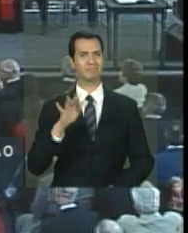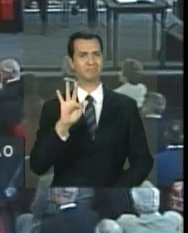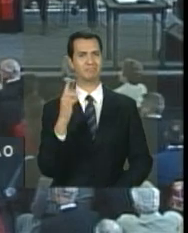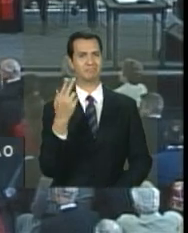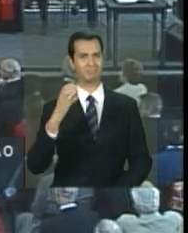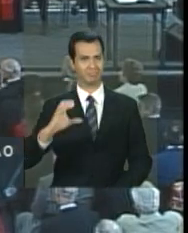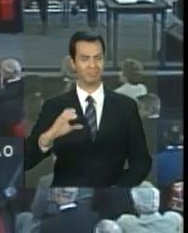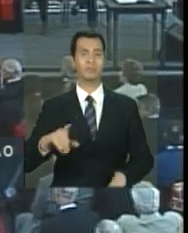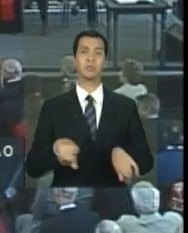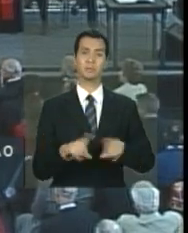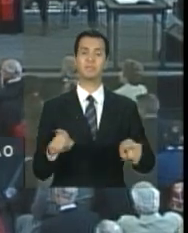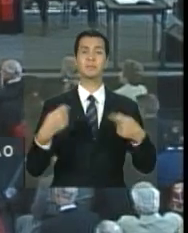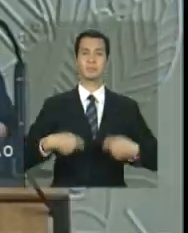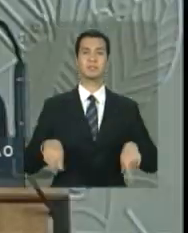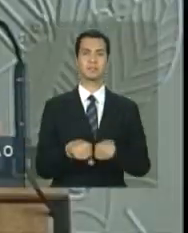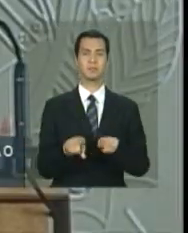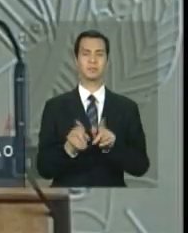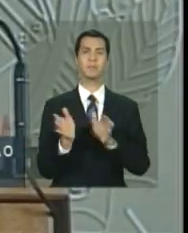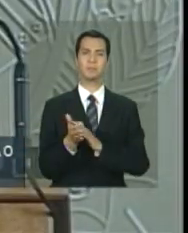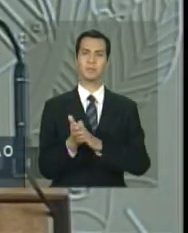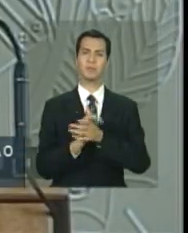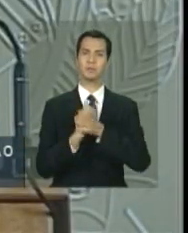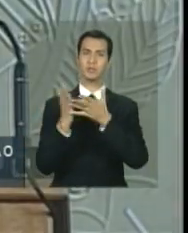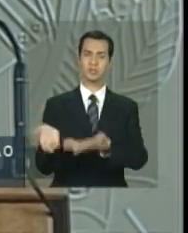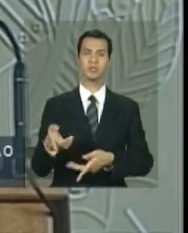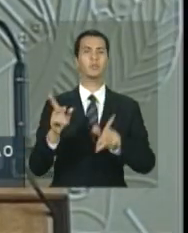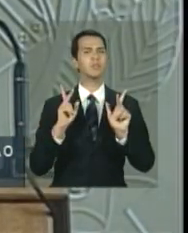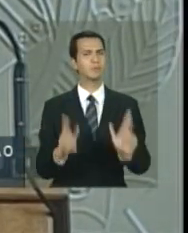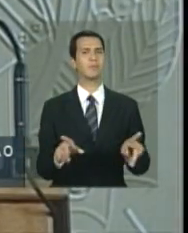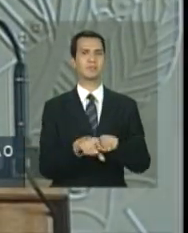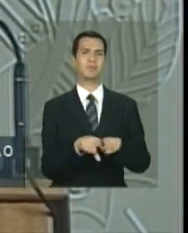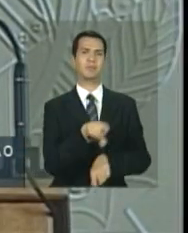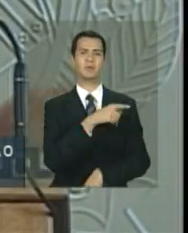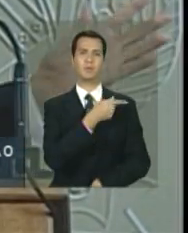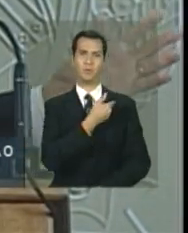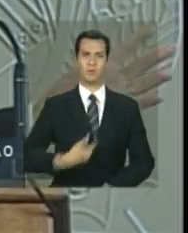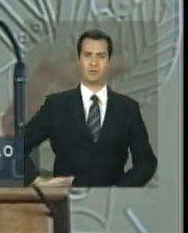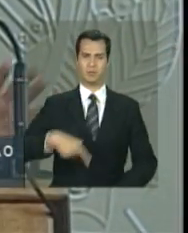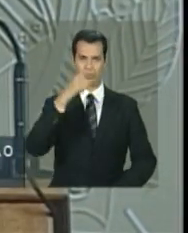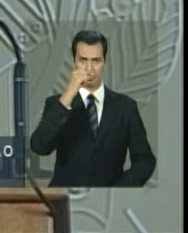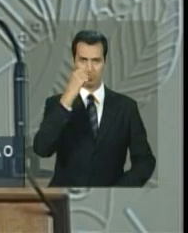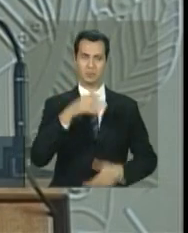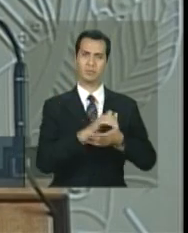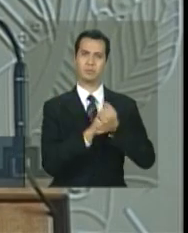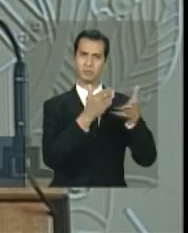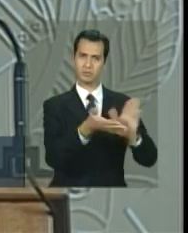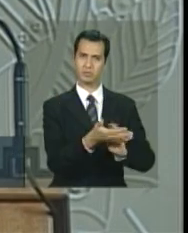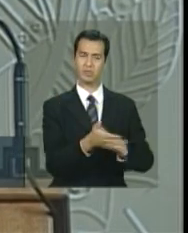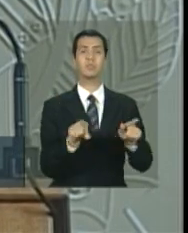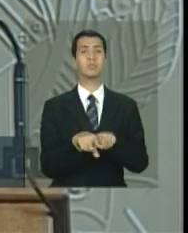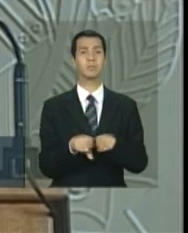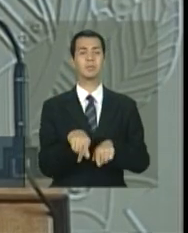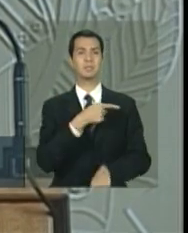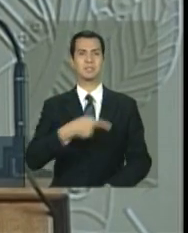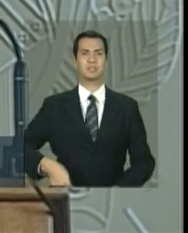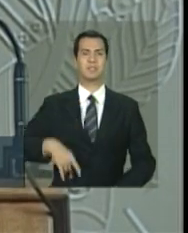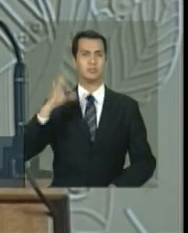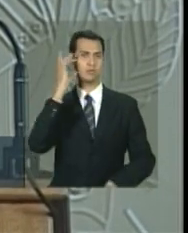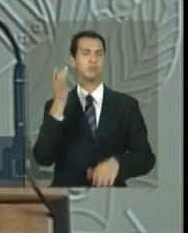deve aplaudi-lo também, assim como aplaudem o governador Geraldo Alckmin, como aplaudem a presidente Dilma